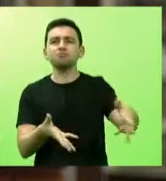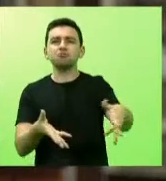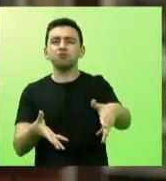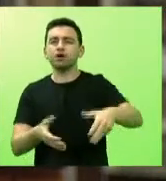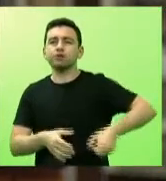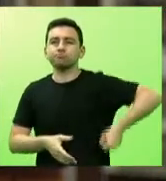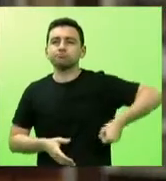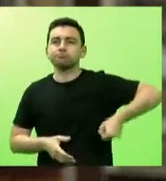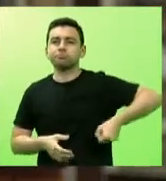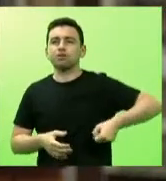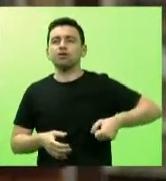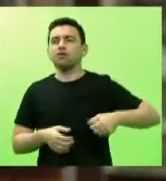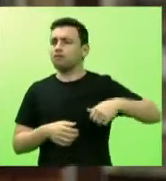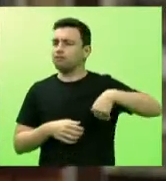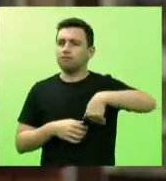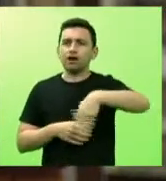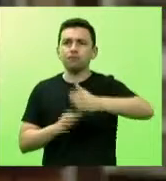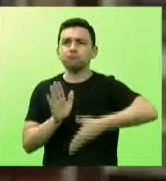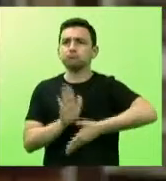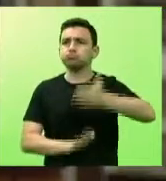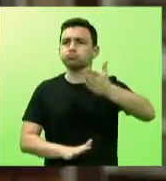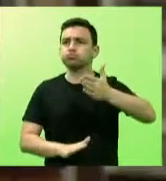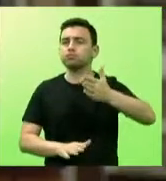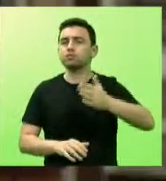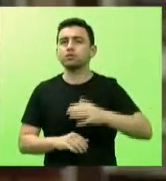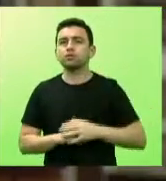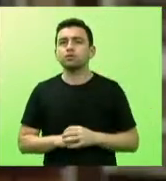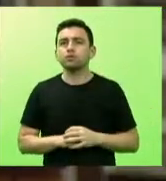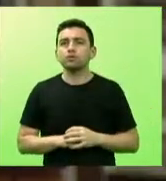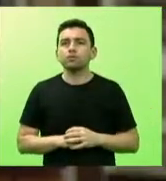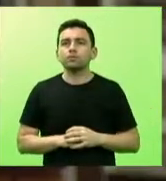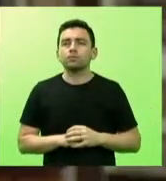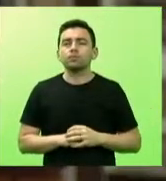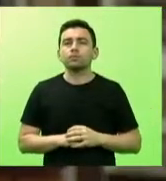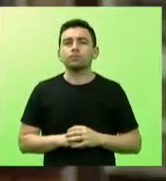nas costas, e para fugir.